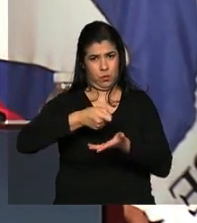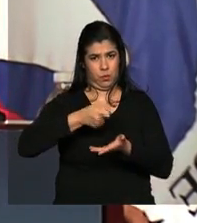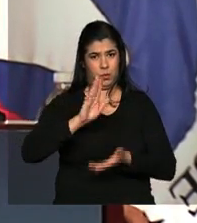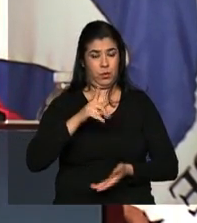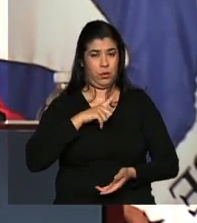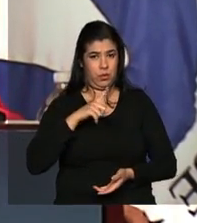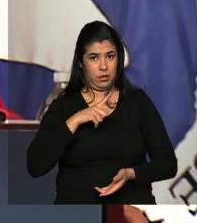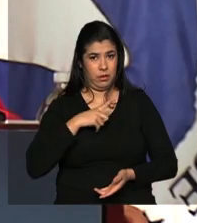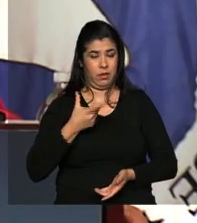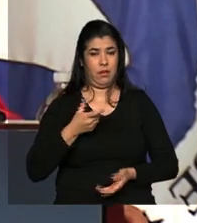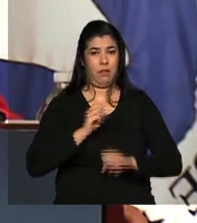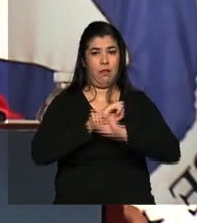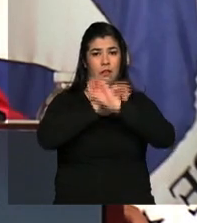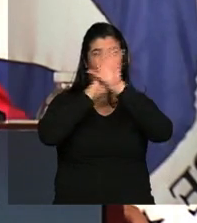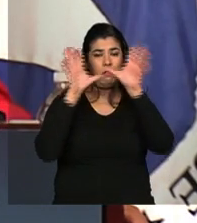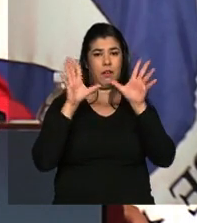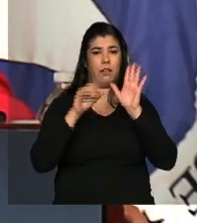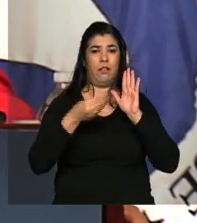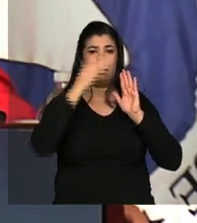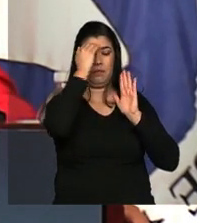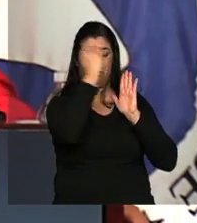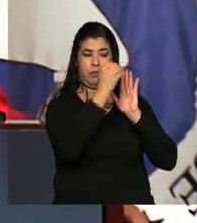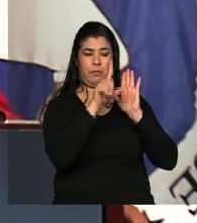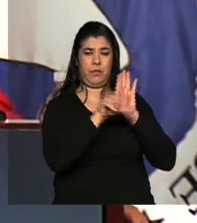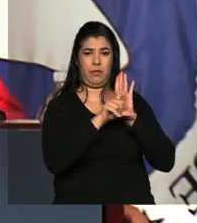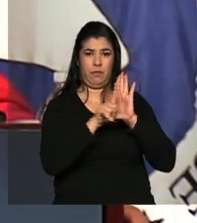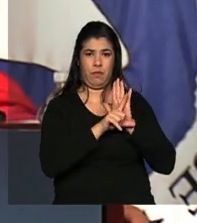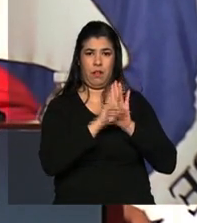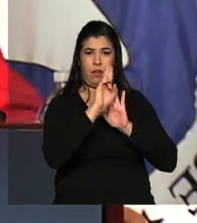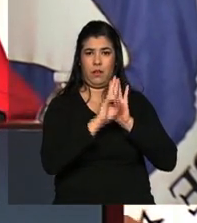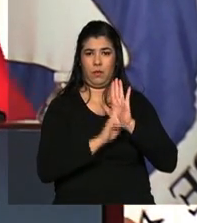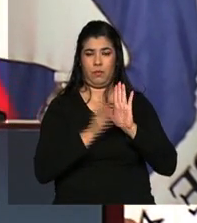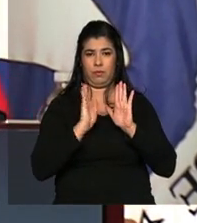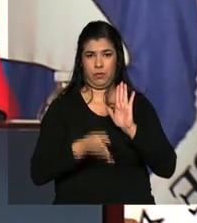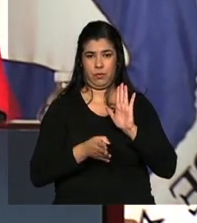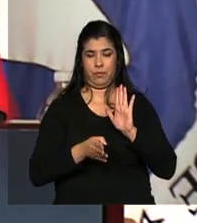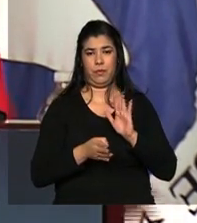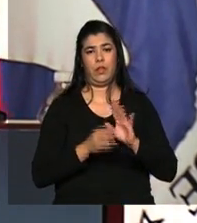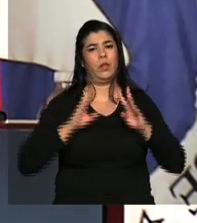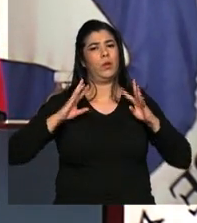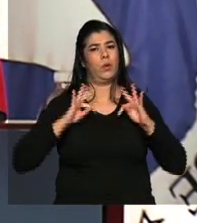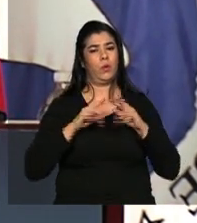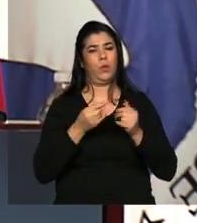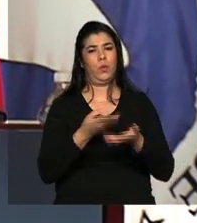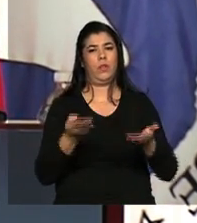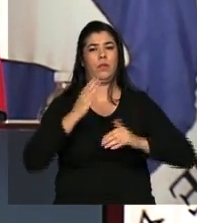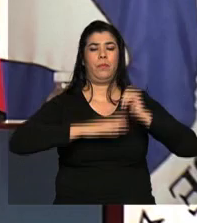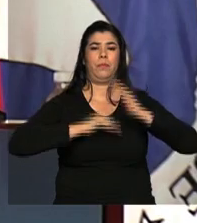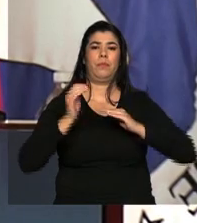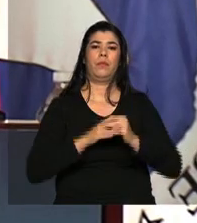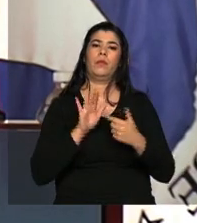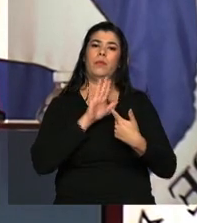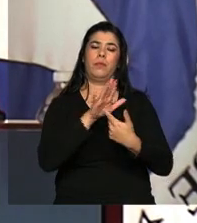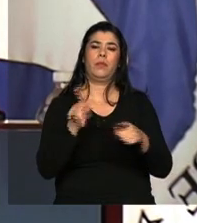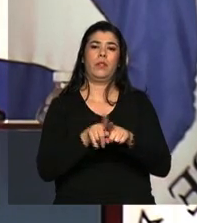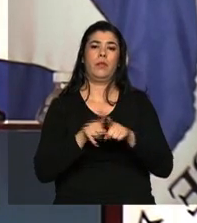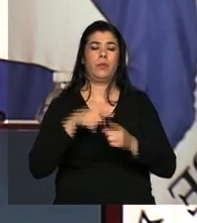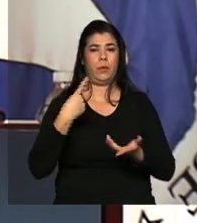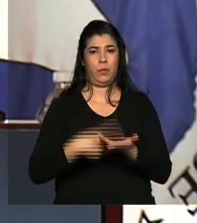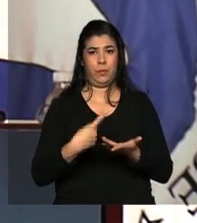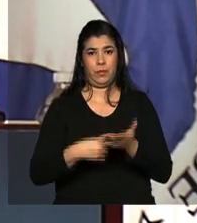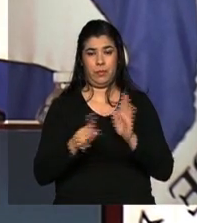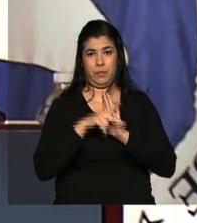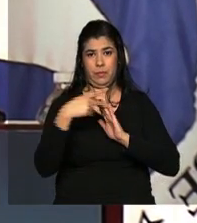existe clareza legal e regulatória. Todas essas ações, elas refletem o